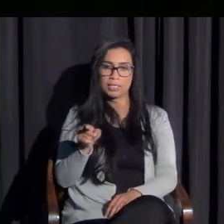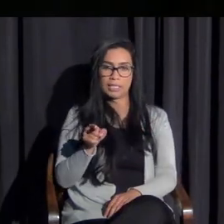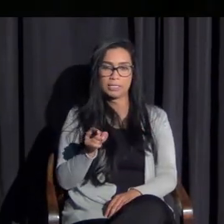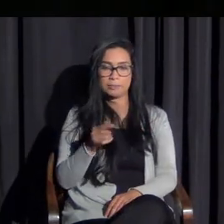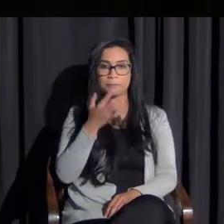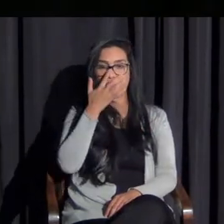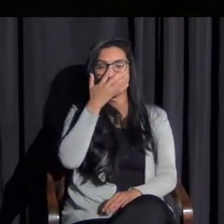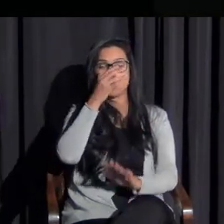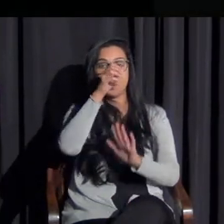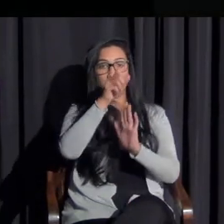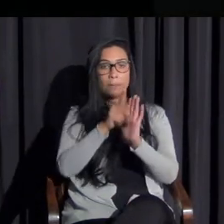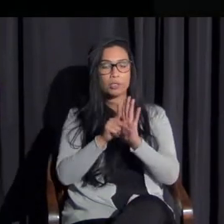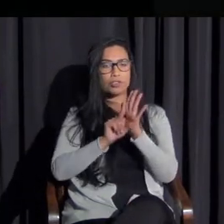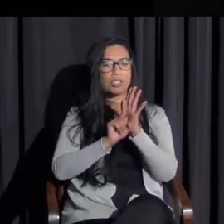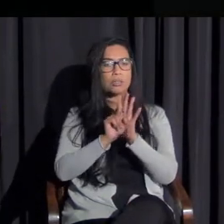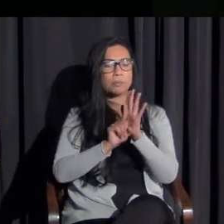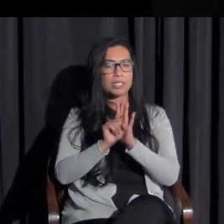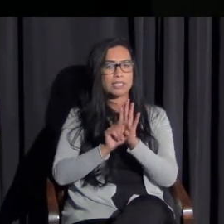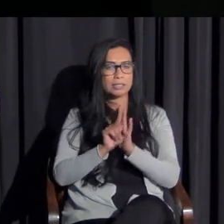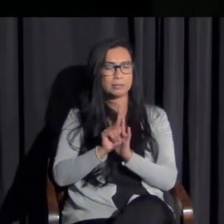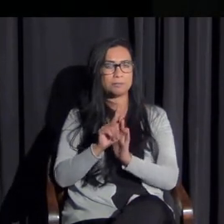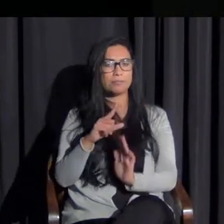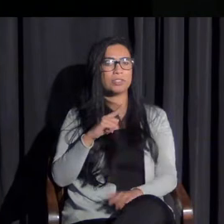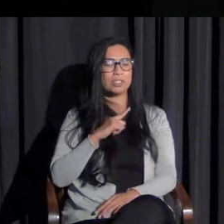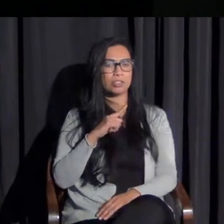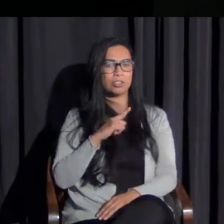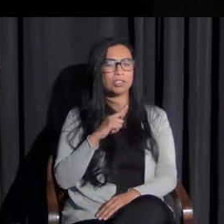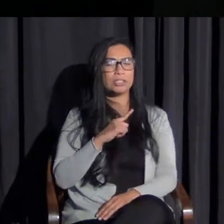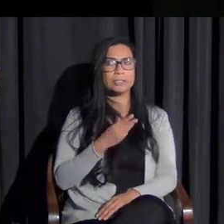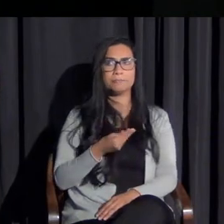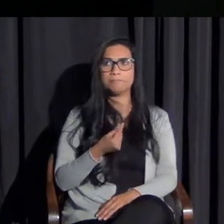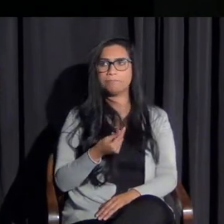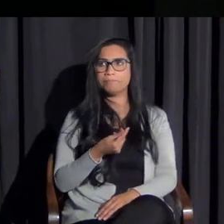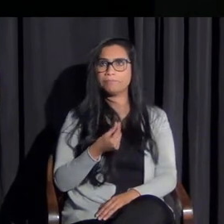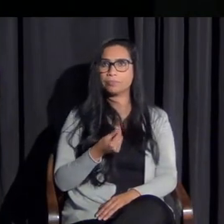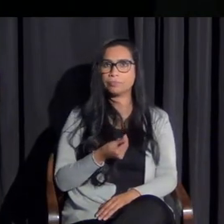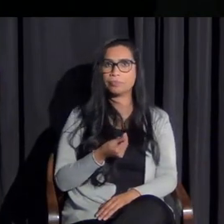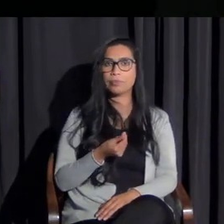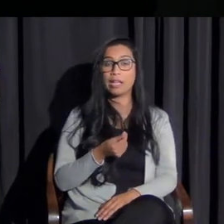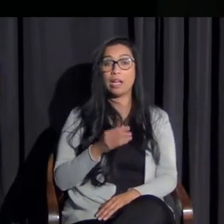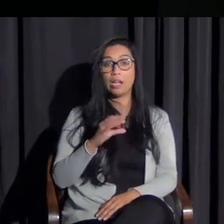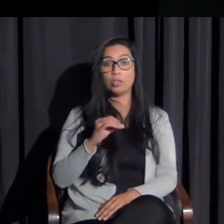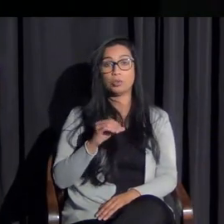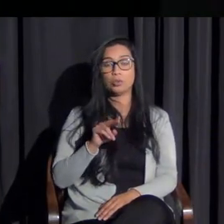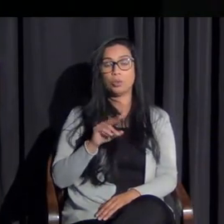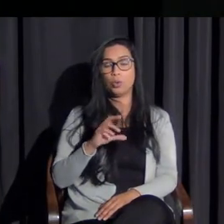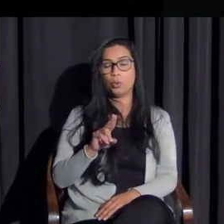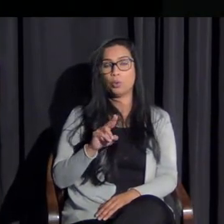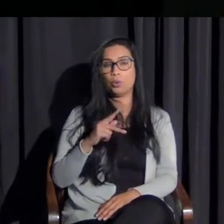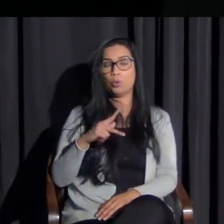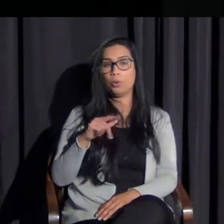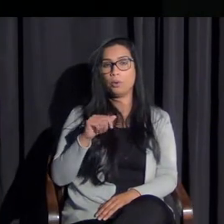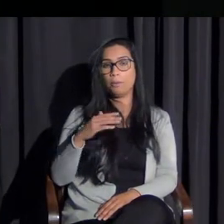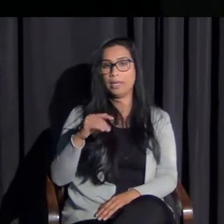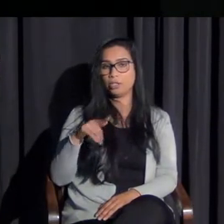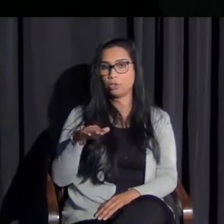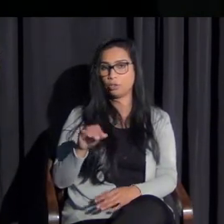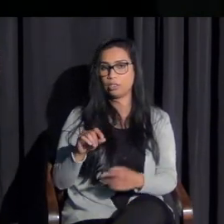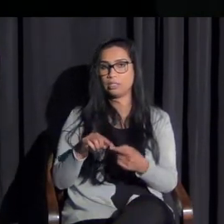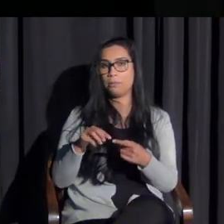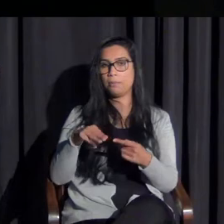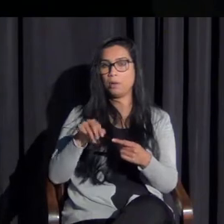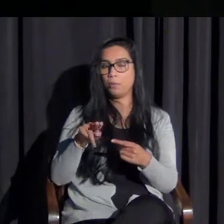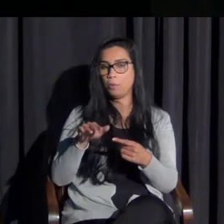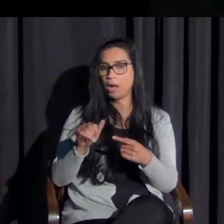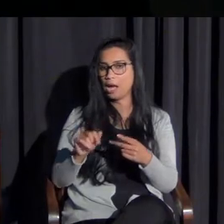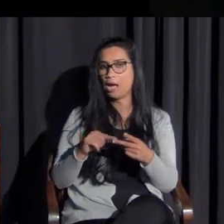Inicialmente, o projeto de pesquisa continha, né, essas ocupações, Prestes Maia, Mauá, Ipiranga e Jardim da